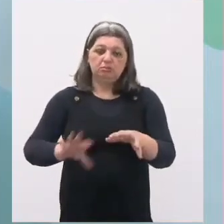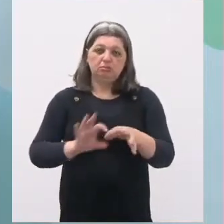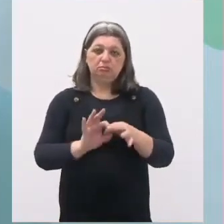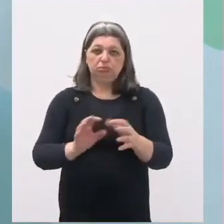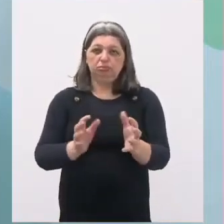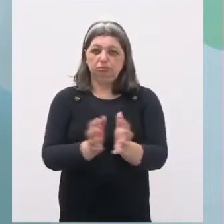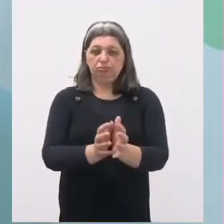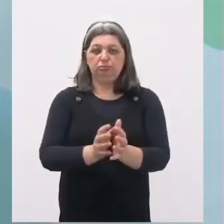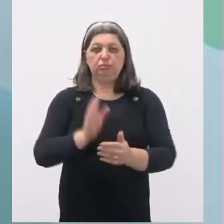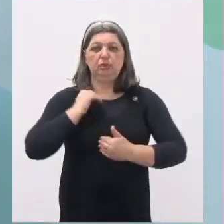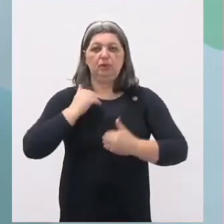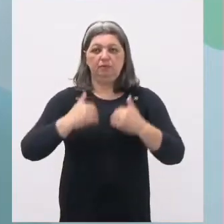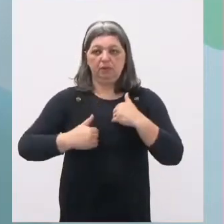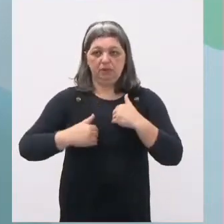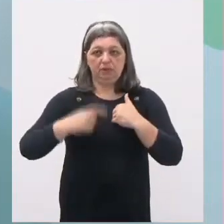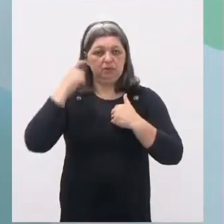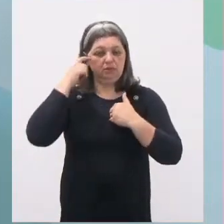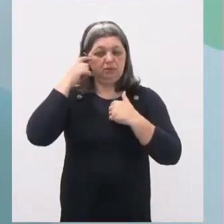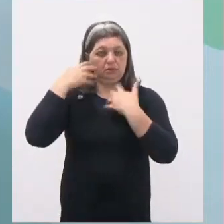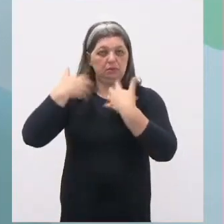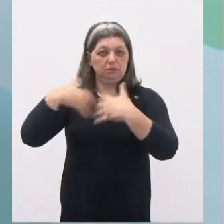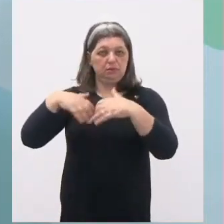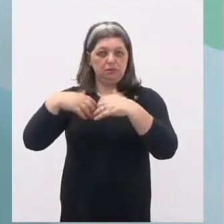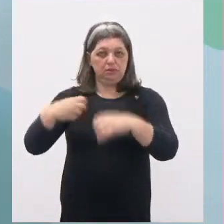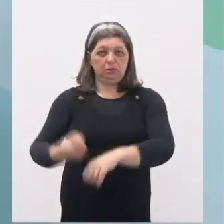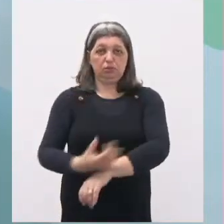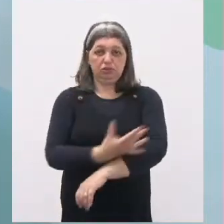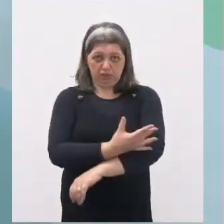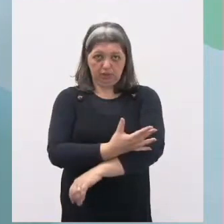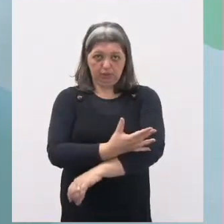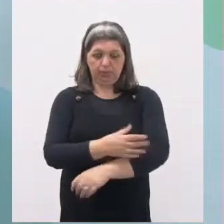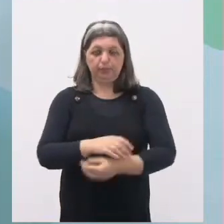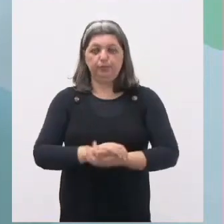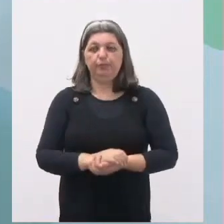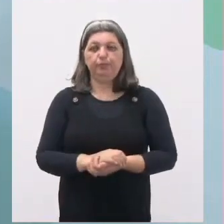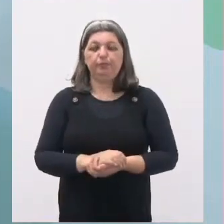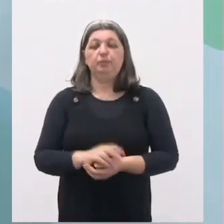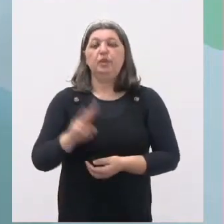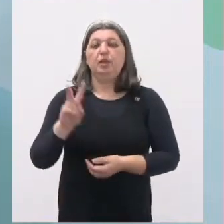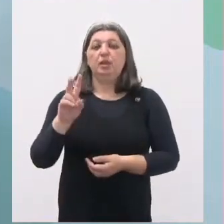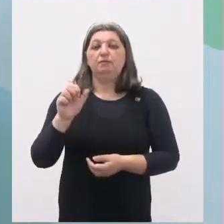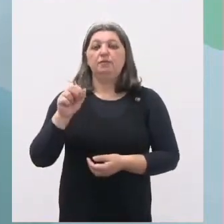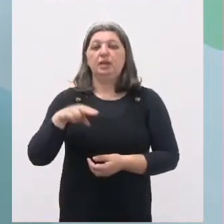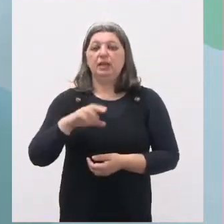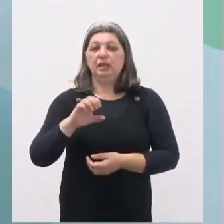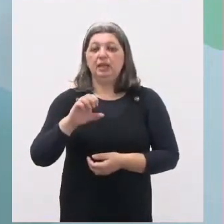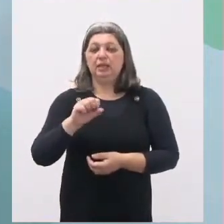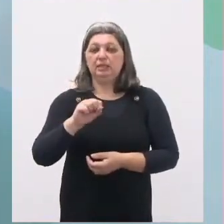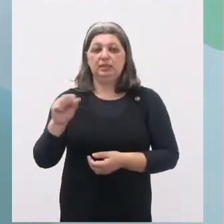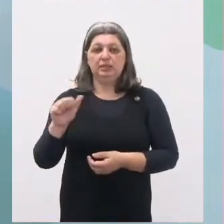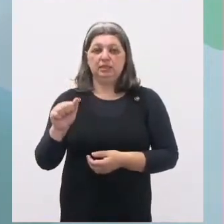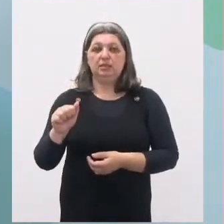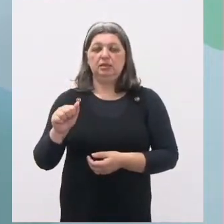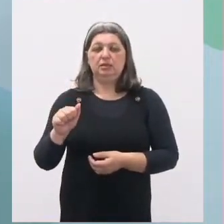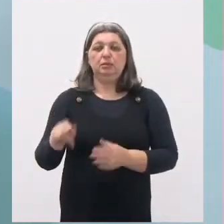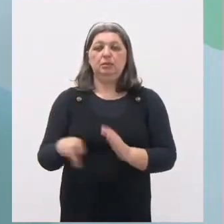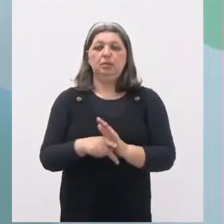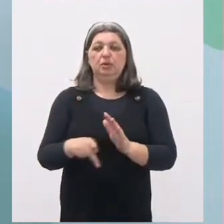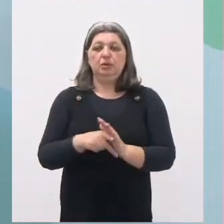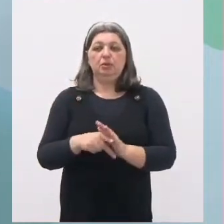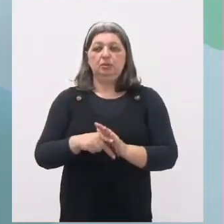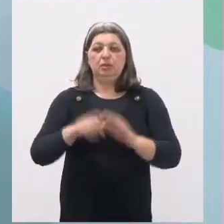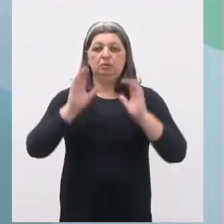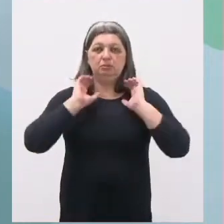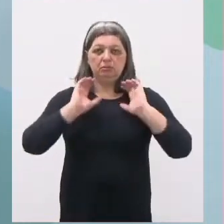Física, emocional e cognitiva. Tá? A Vanessa, ela destaca a formação de cidadãos